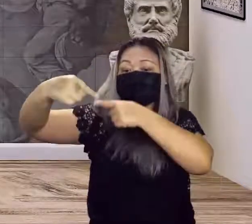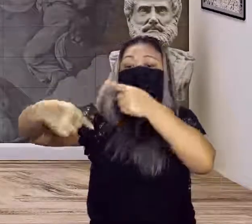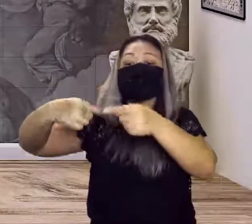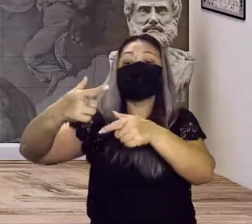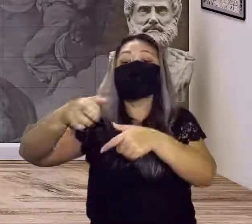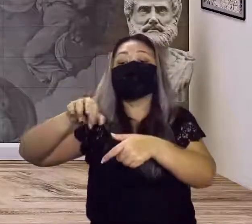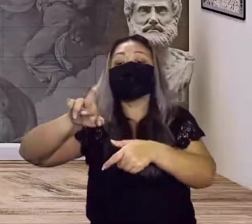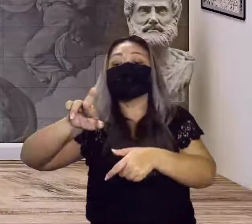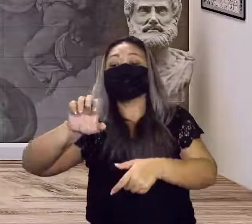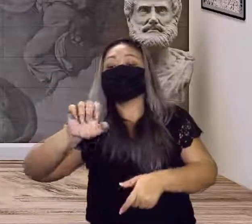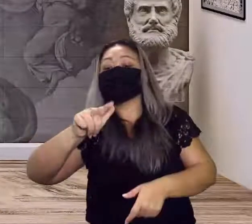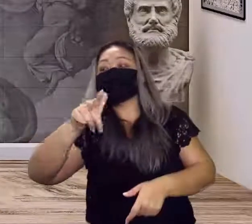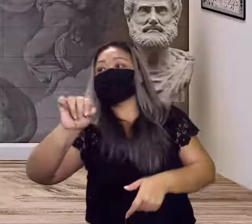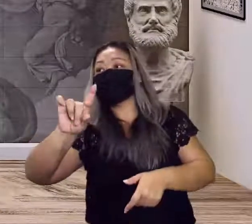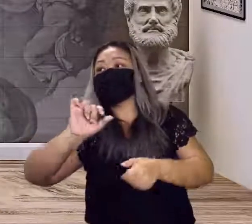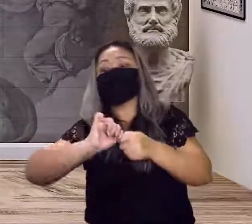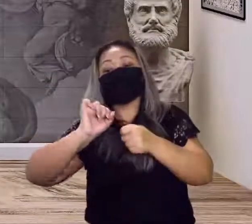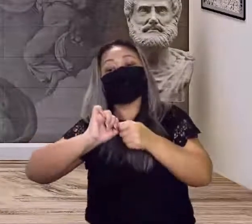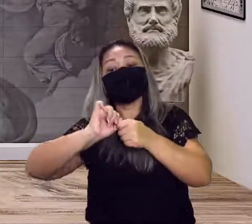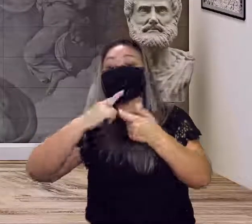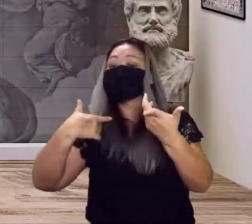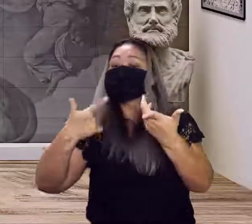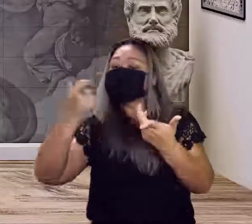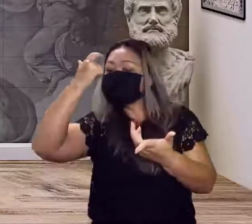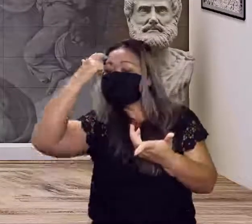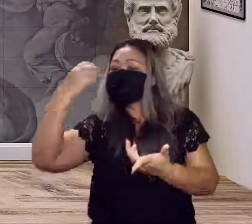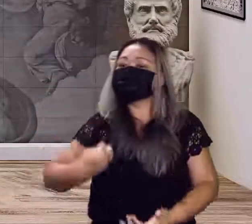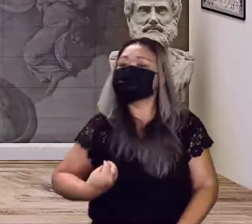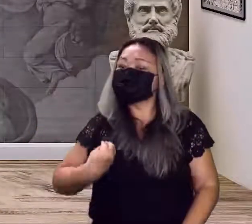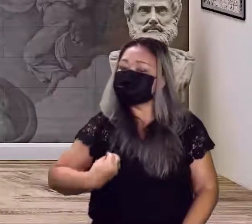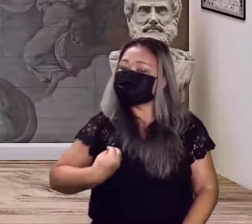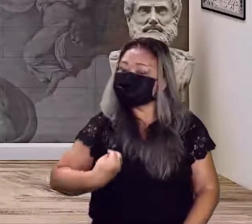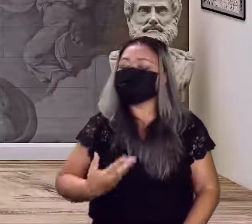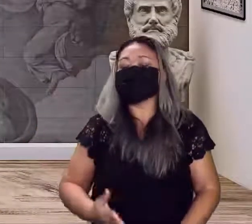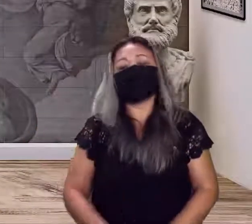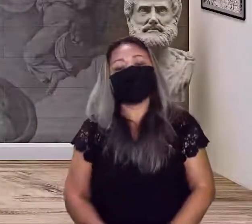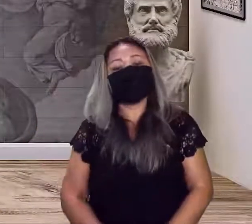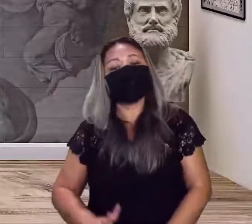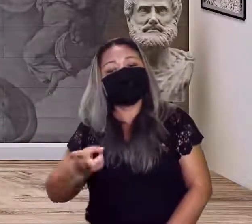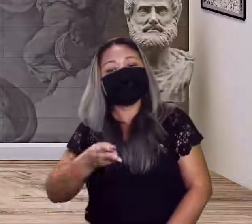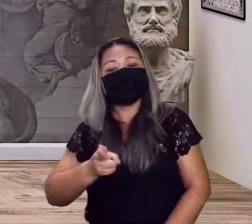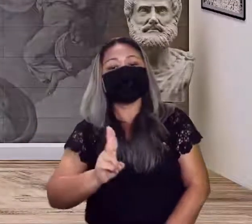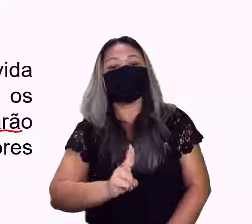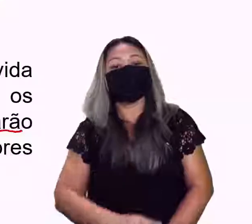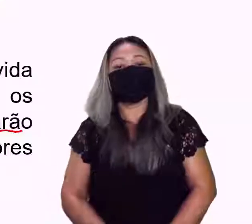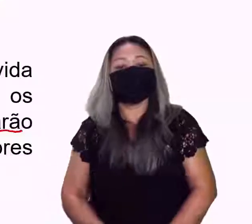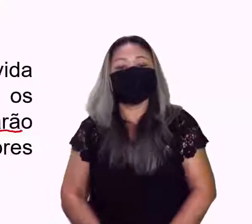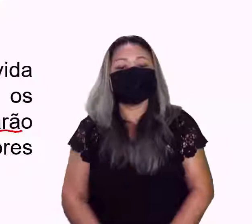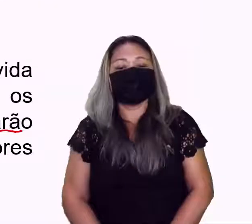é todo momento nós fazemos essa reflexão de vida, tá? O nosso meio, o nosso patamar. Continuando, olha lá.